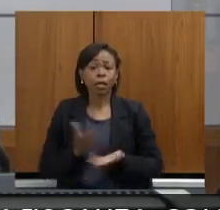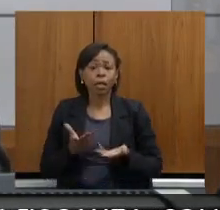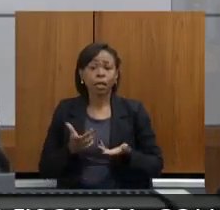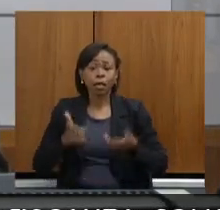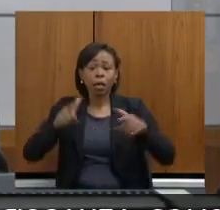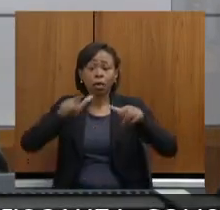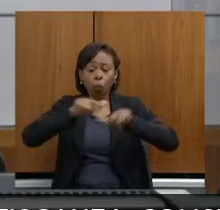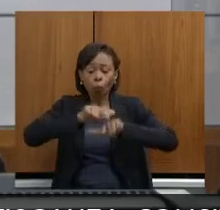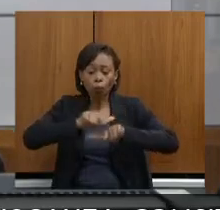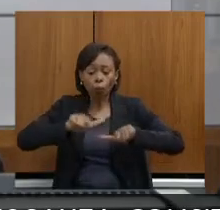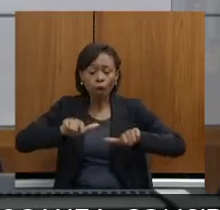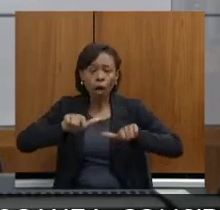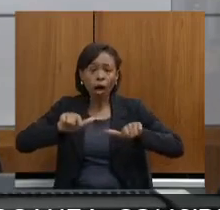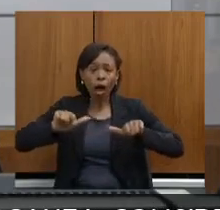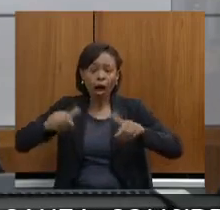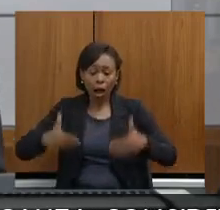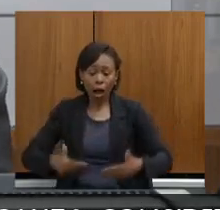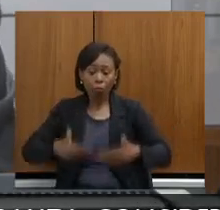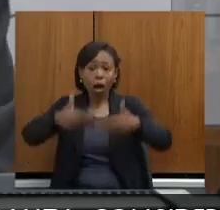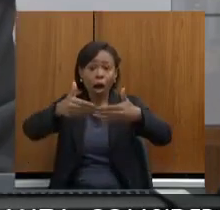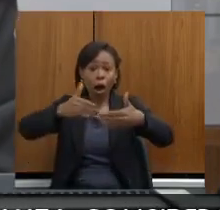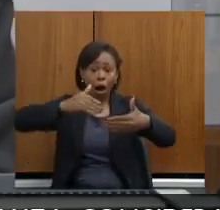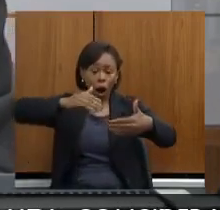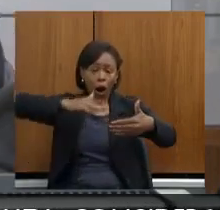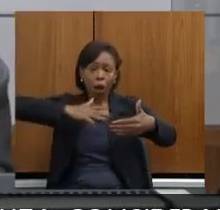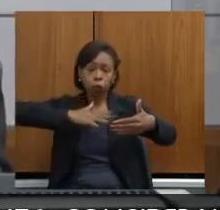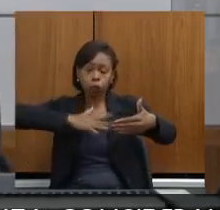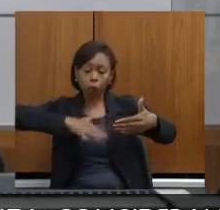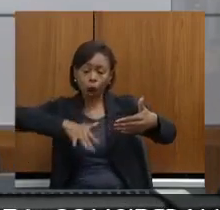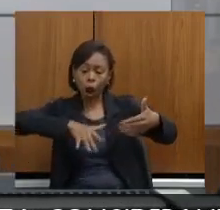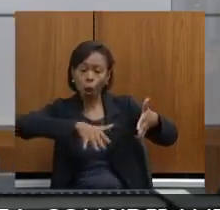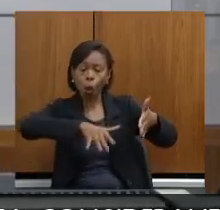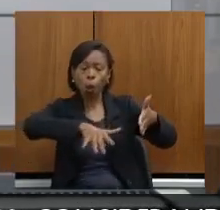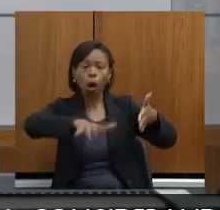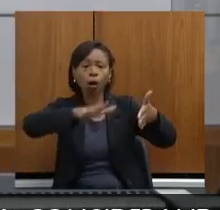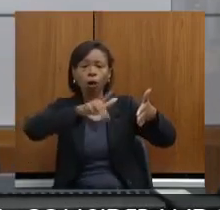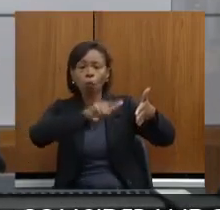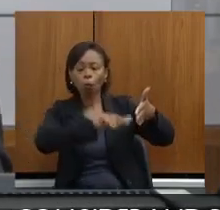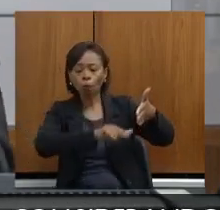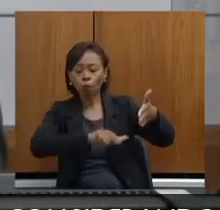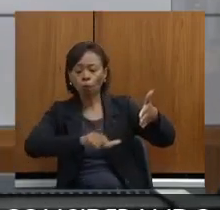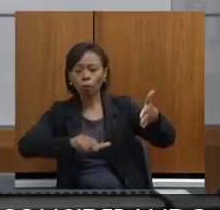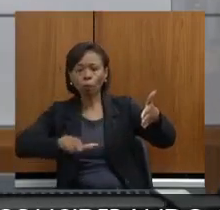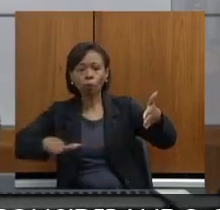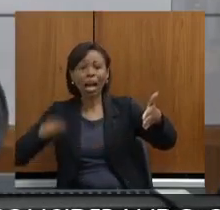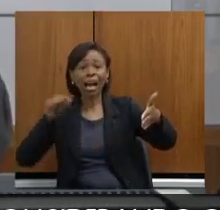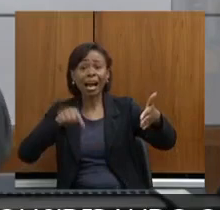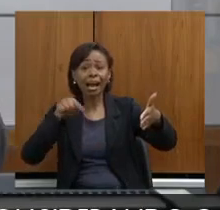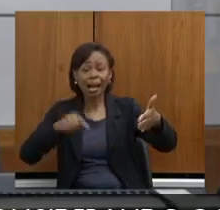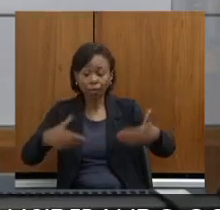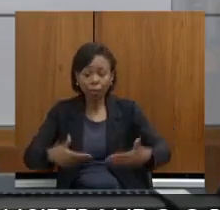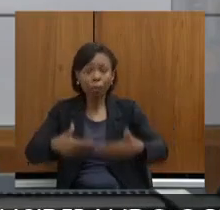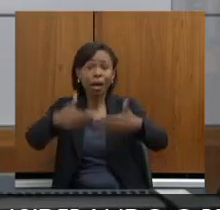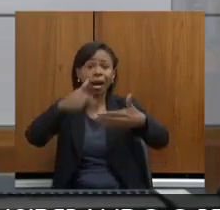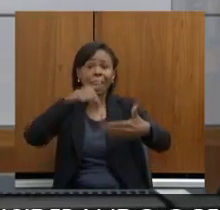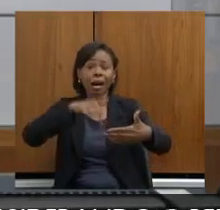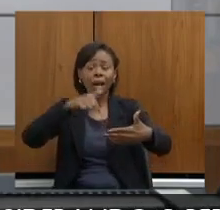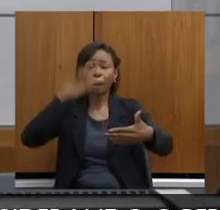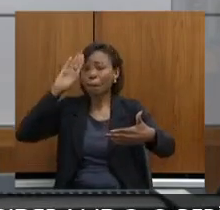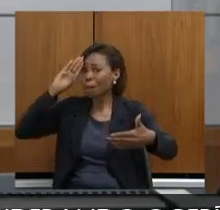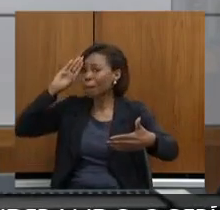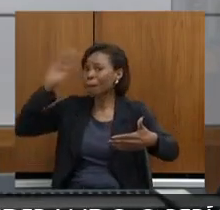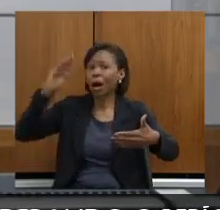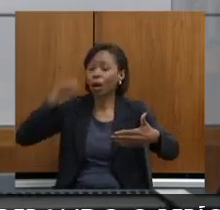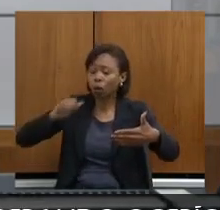esvaziar a barragem essa barragem ela é a principal responsável pela alimentação do lençol freático